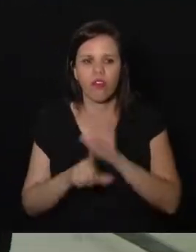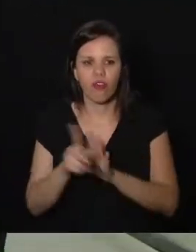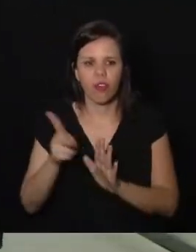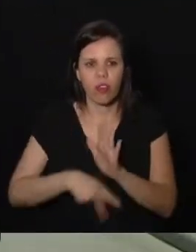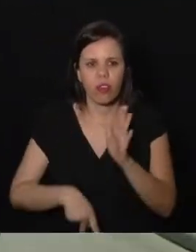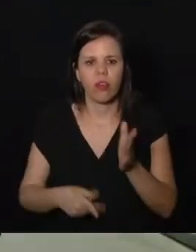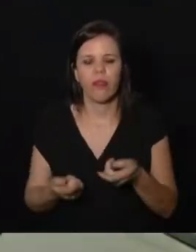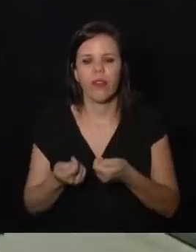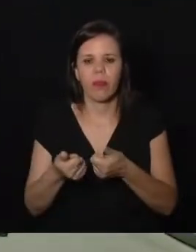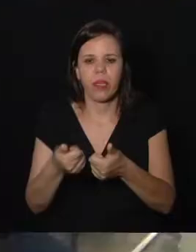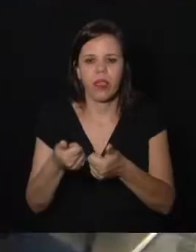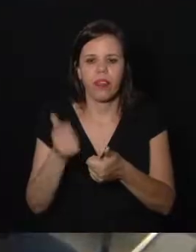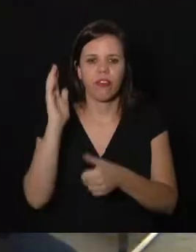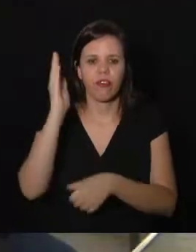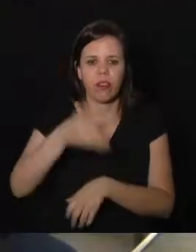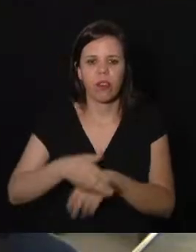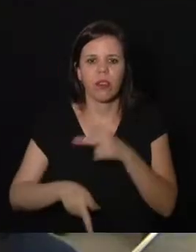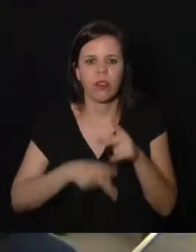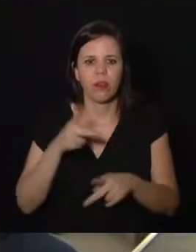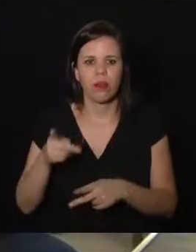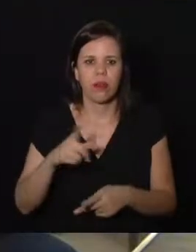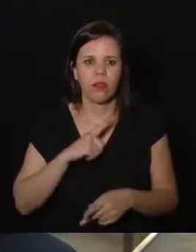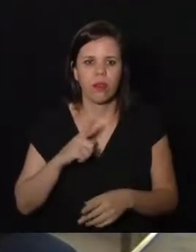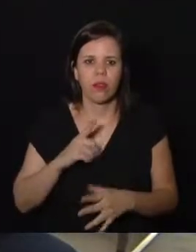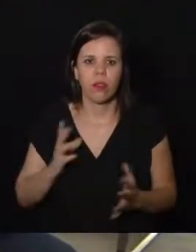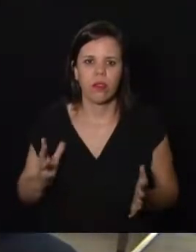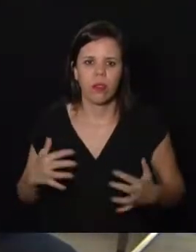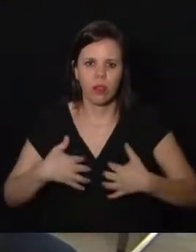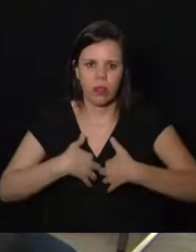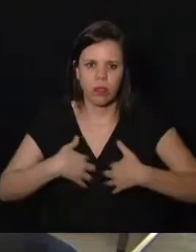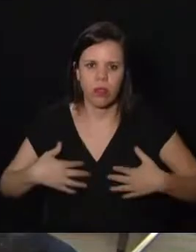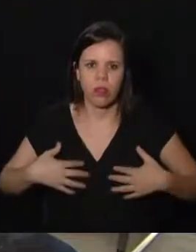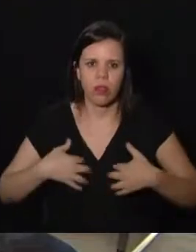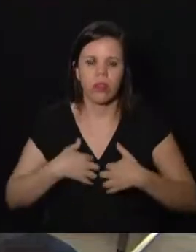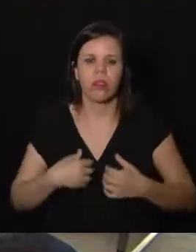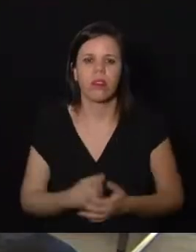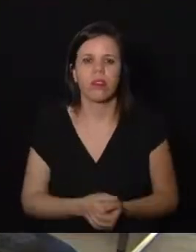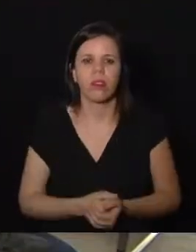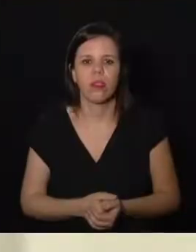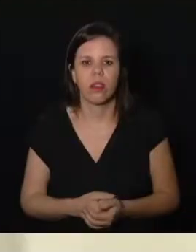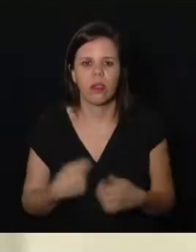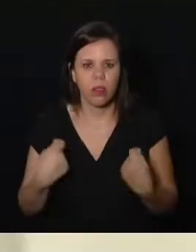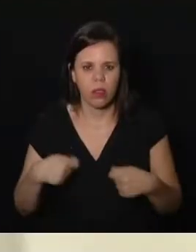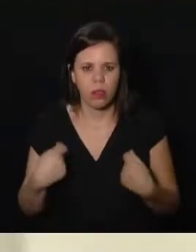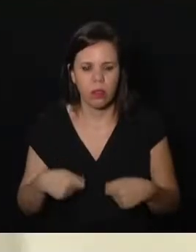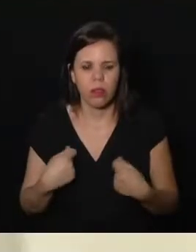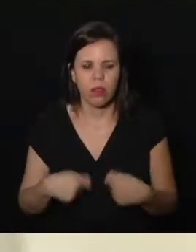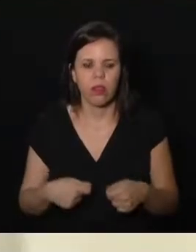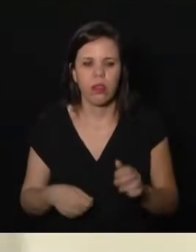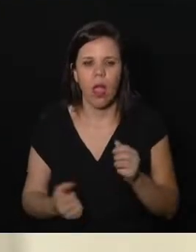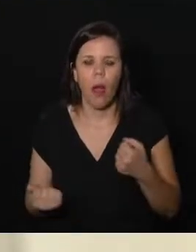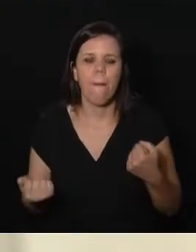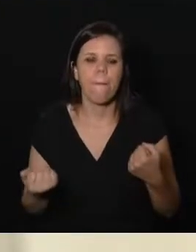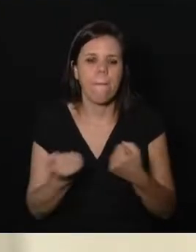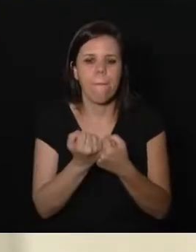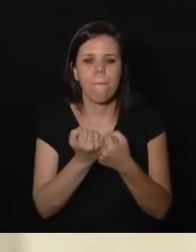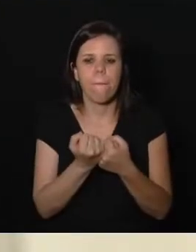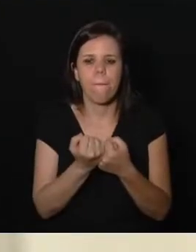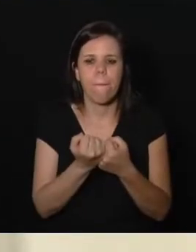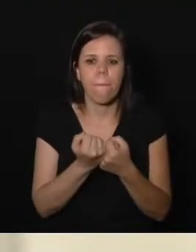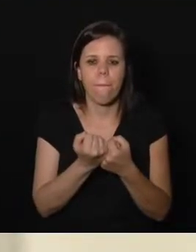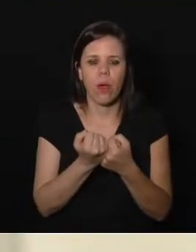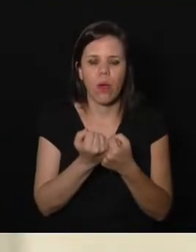vai beneficiar diretamente as pessoas com transtorno do espectro autista e que precisam do respaldo do poder público em